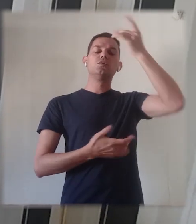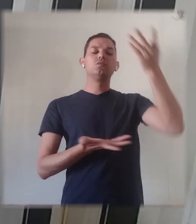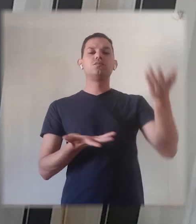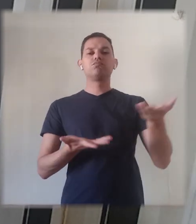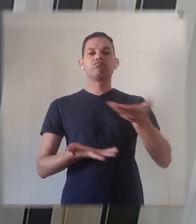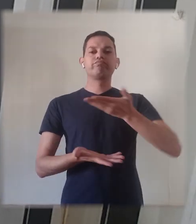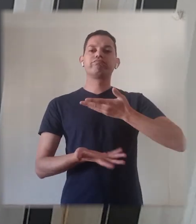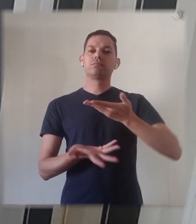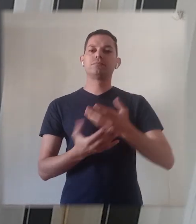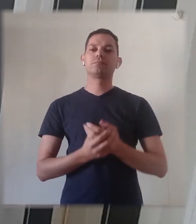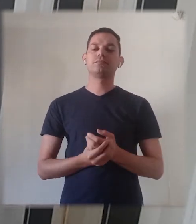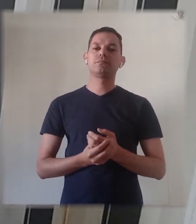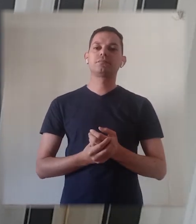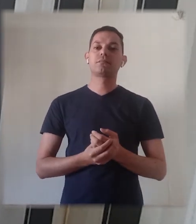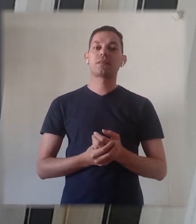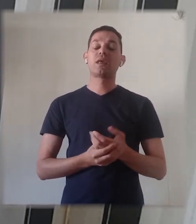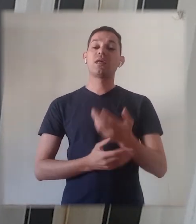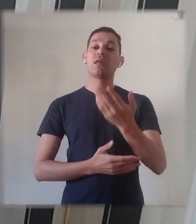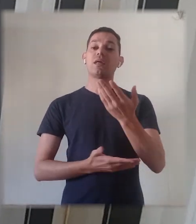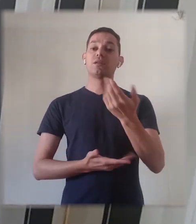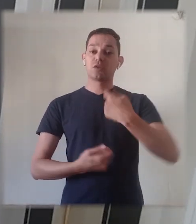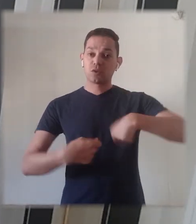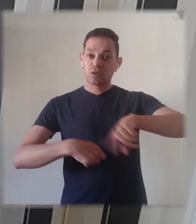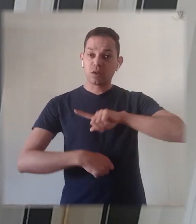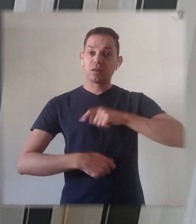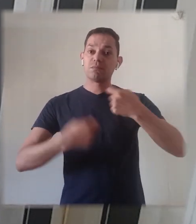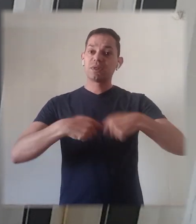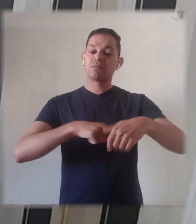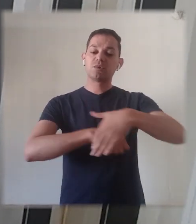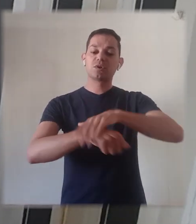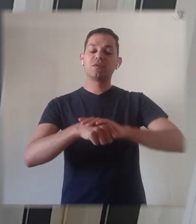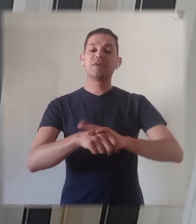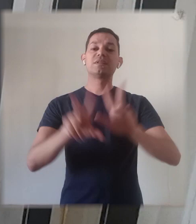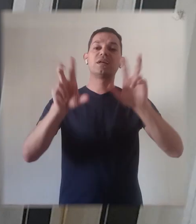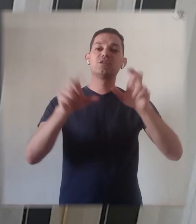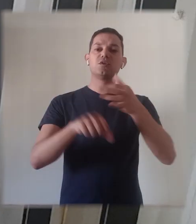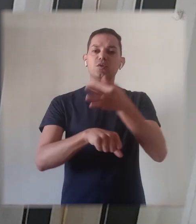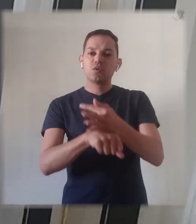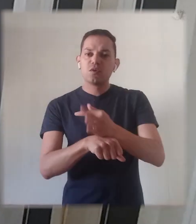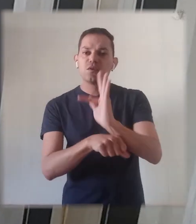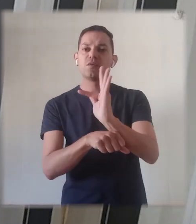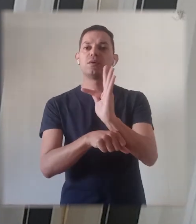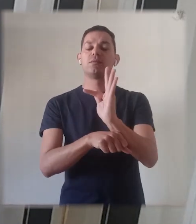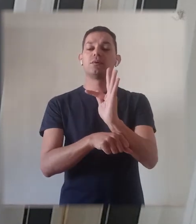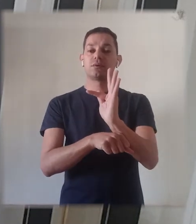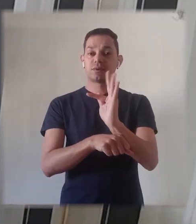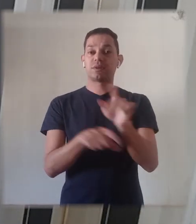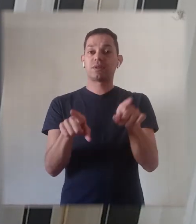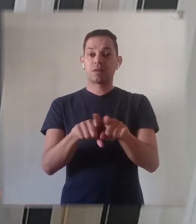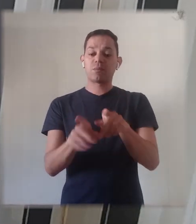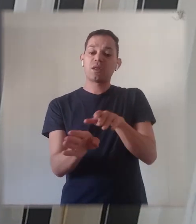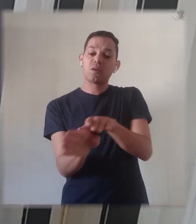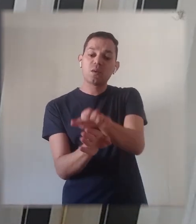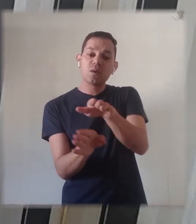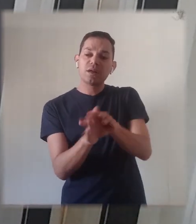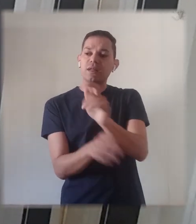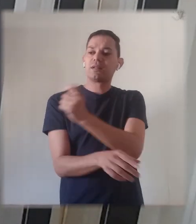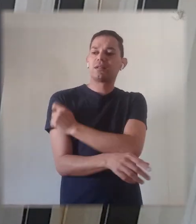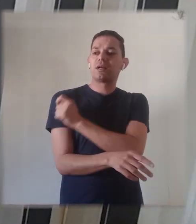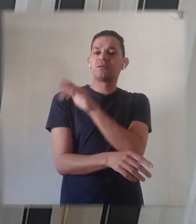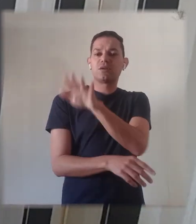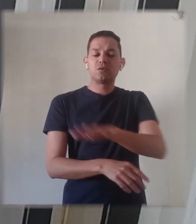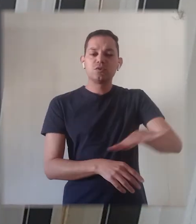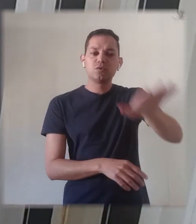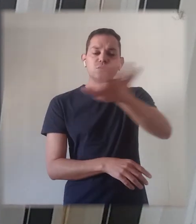ser incorporadas à sua rotina de autocuidado. Então, a gente precisa ter uma conversa sobre fake news no meio desse cenário